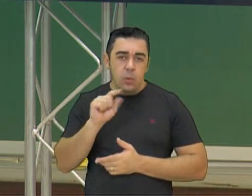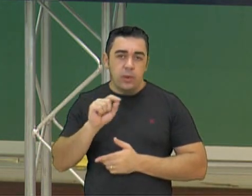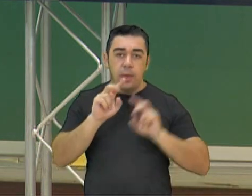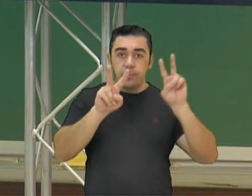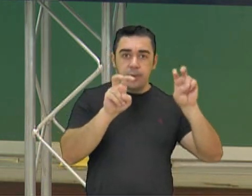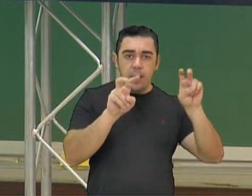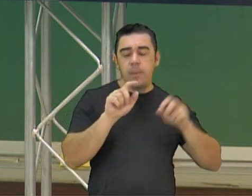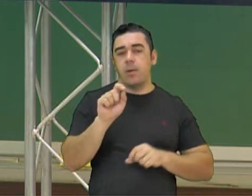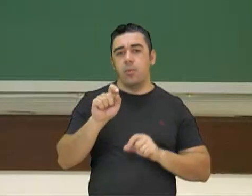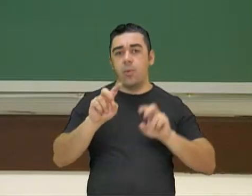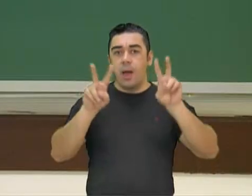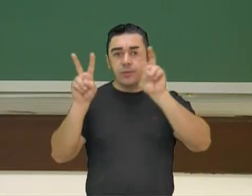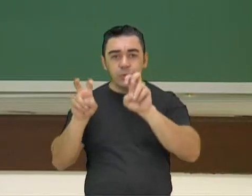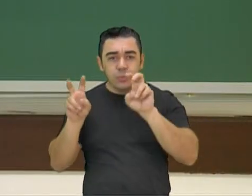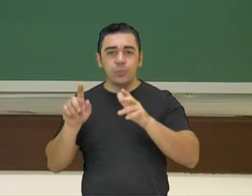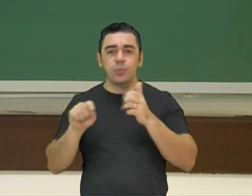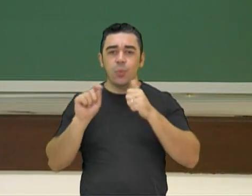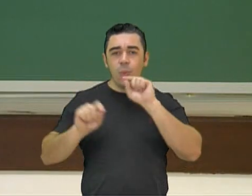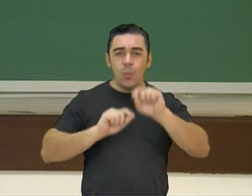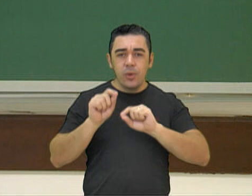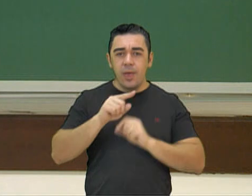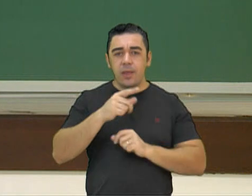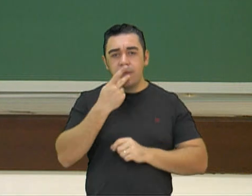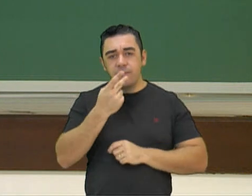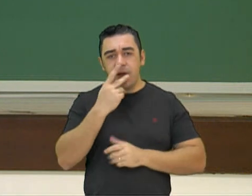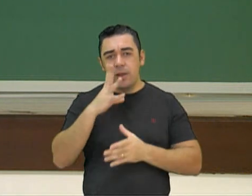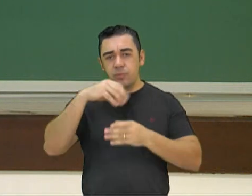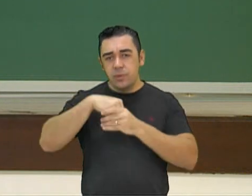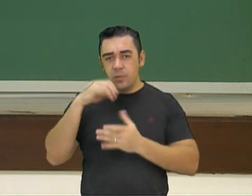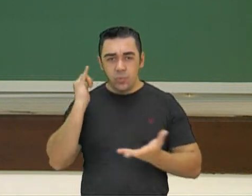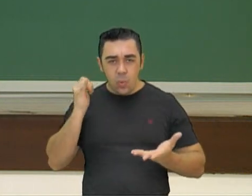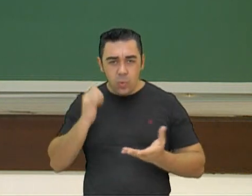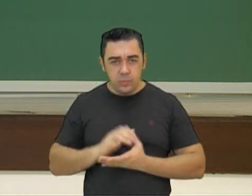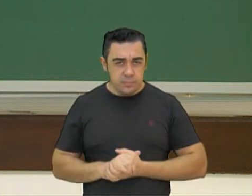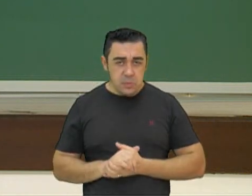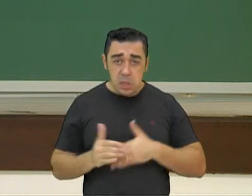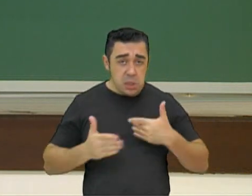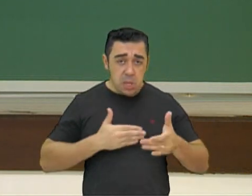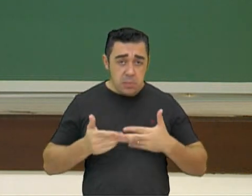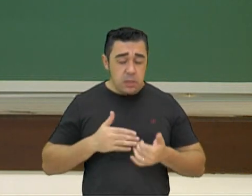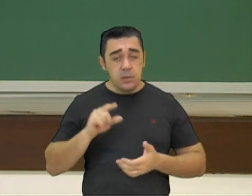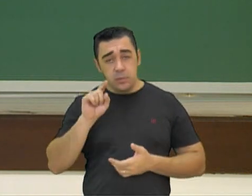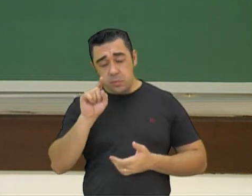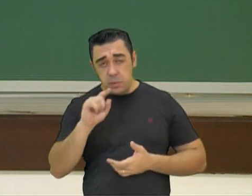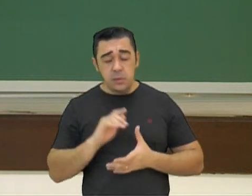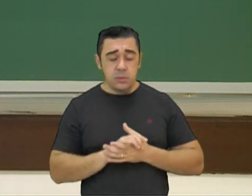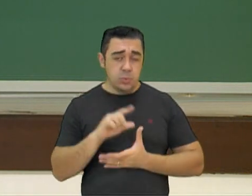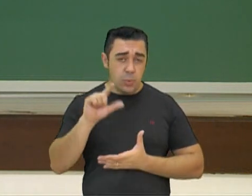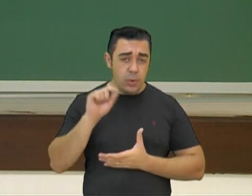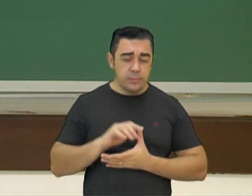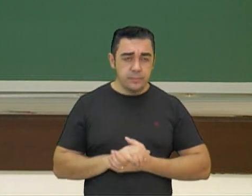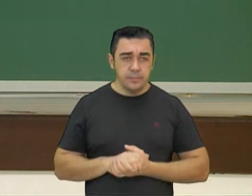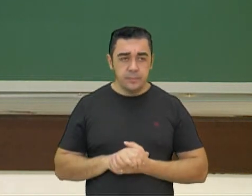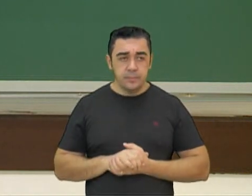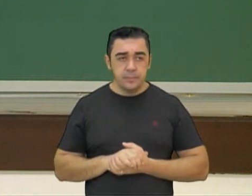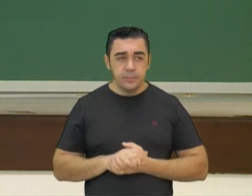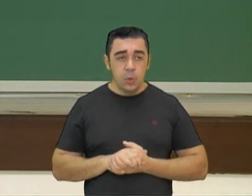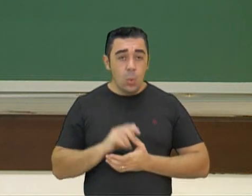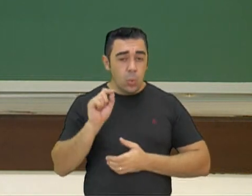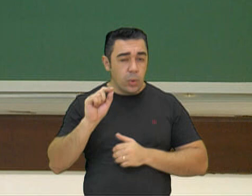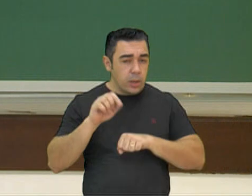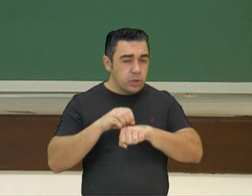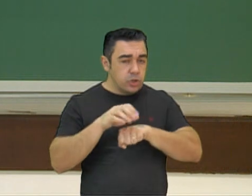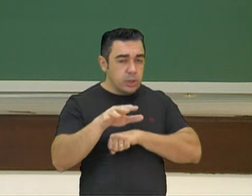o assunto, o tema que ele está discutindo no conto, né? Independente disso, né? A grande dica é que